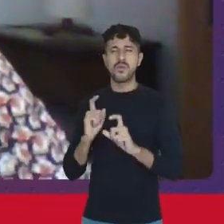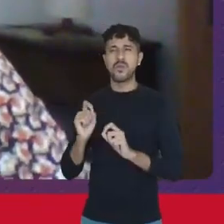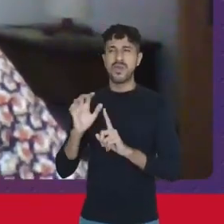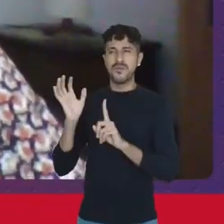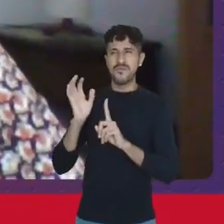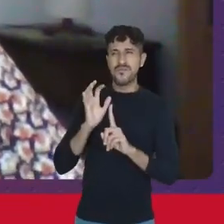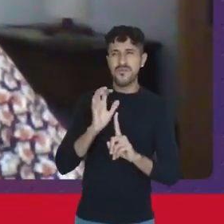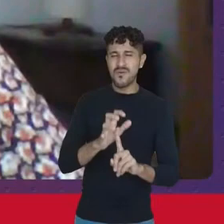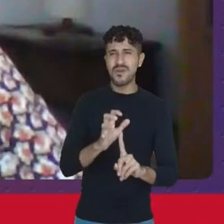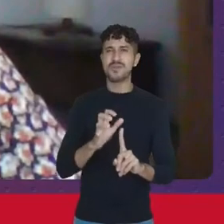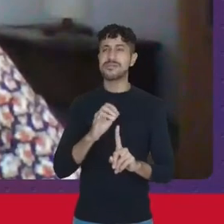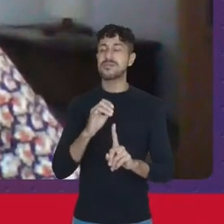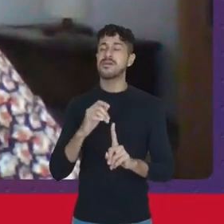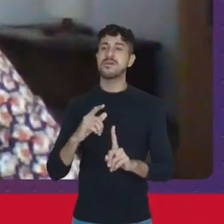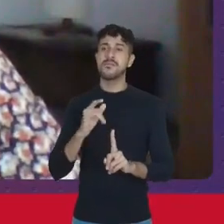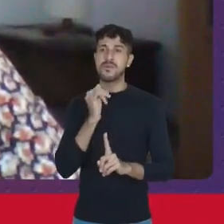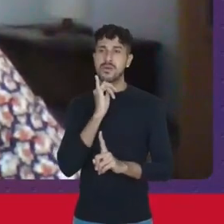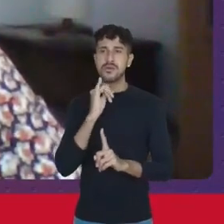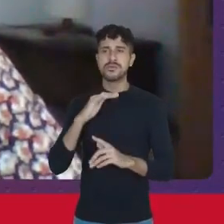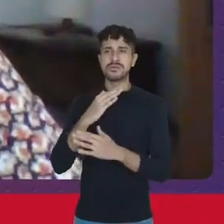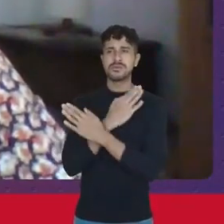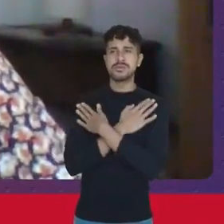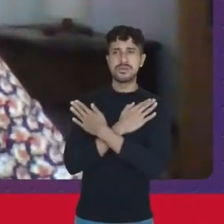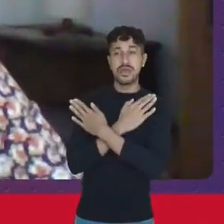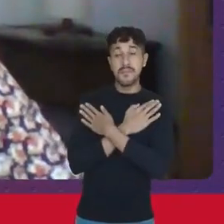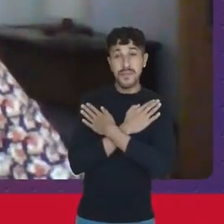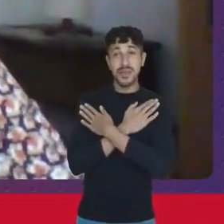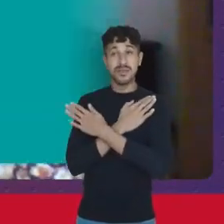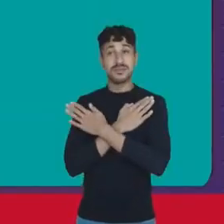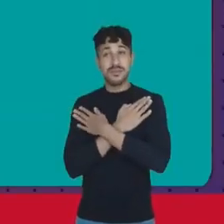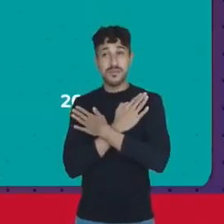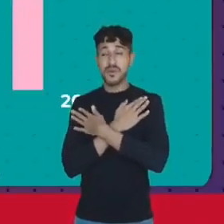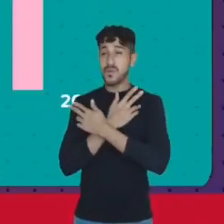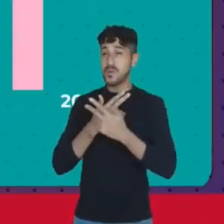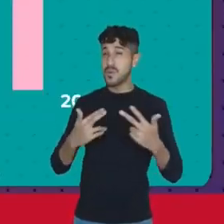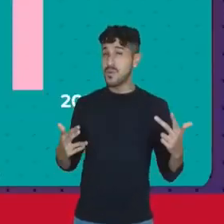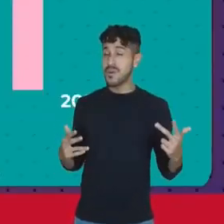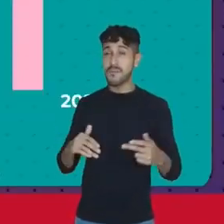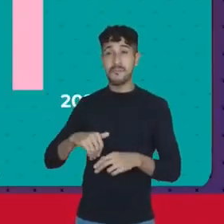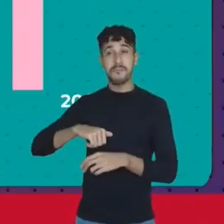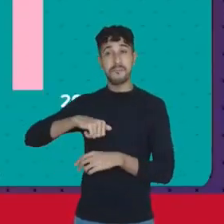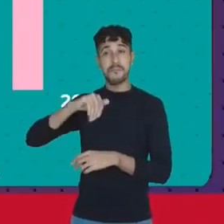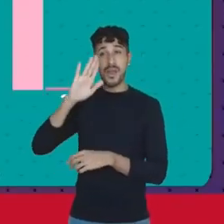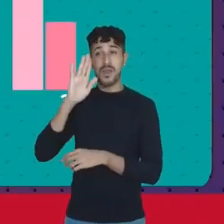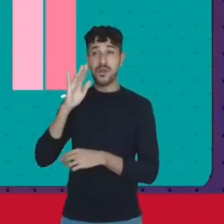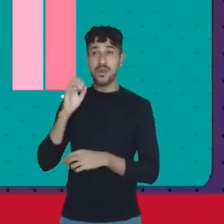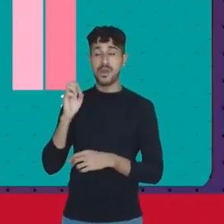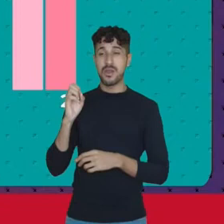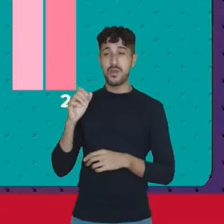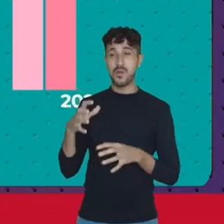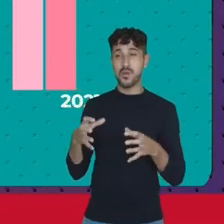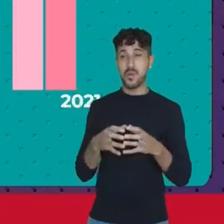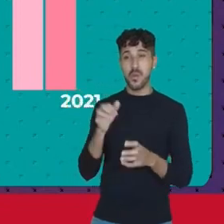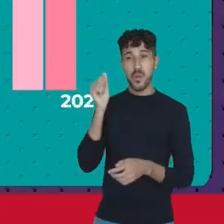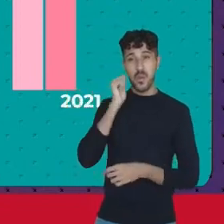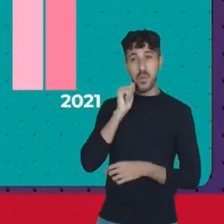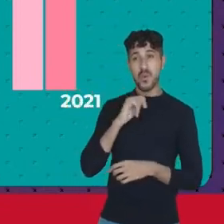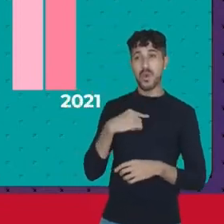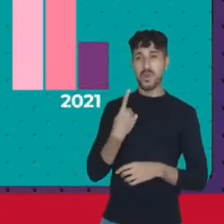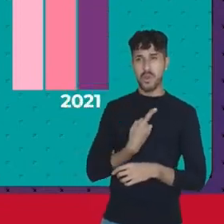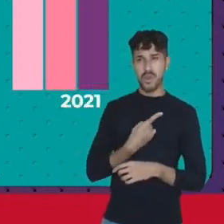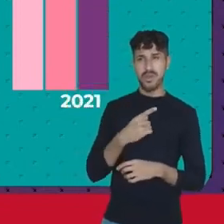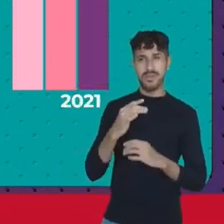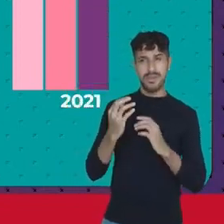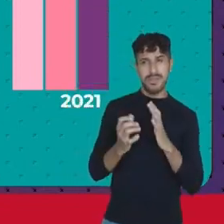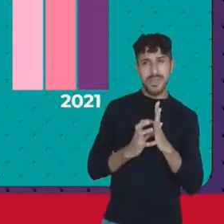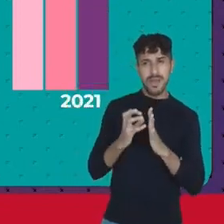impacto sobre, inclusive, o desemprego. O desemprego é muito maior entre as mulheres. Nós temos taxas